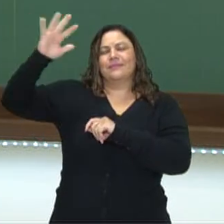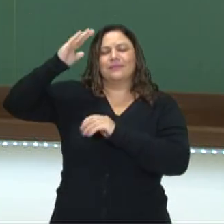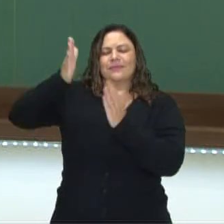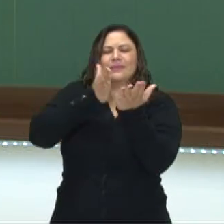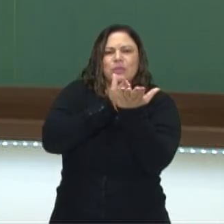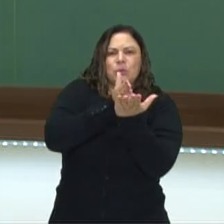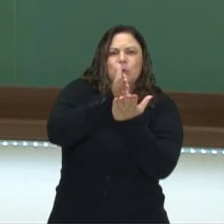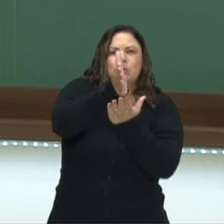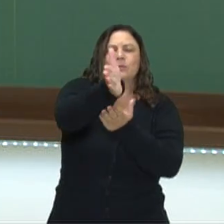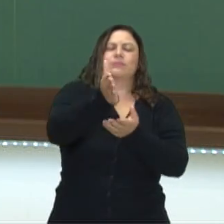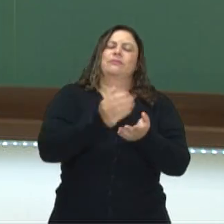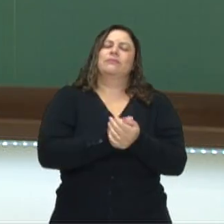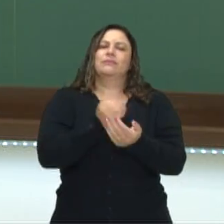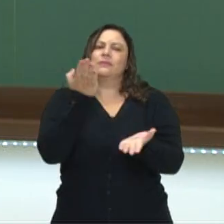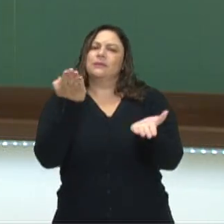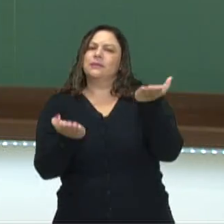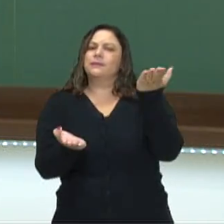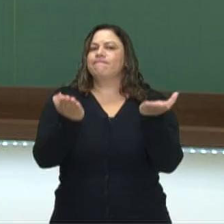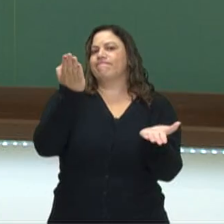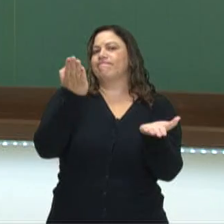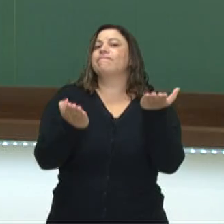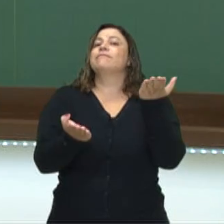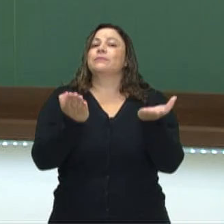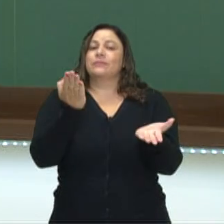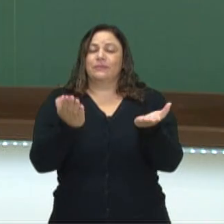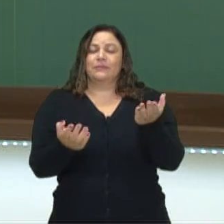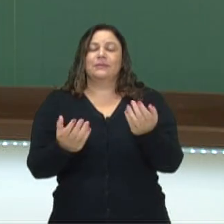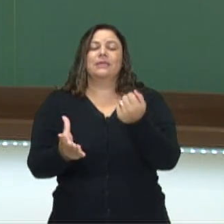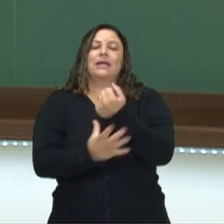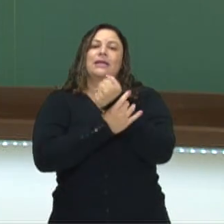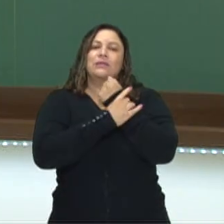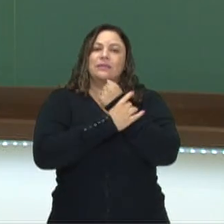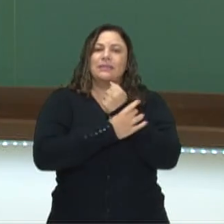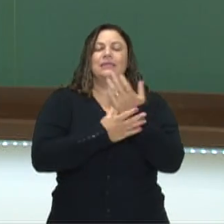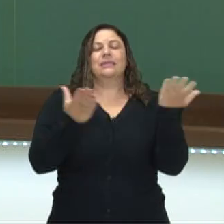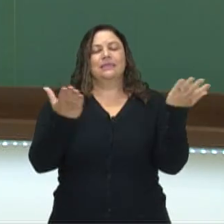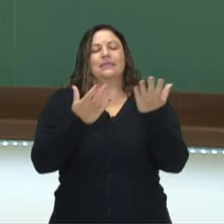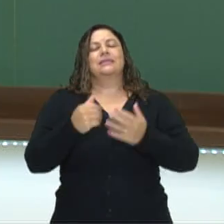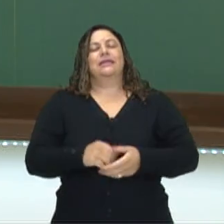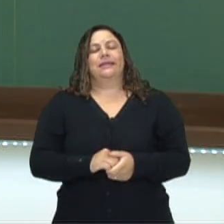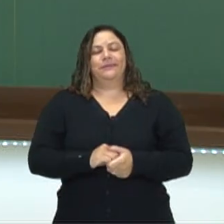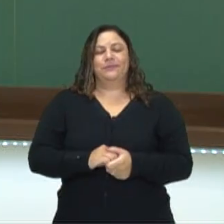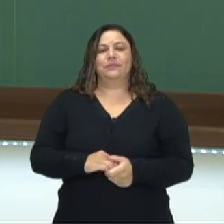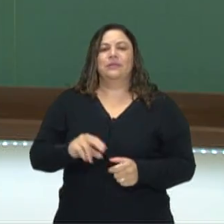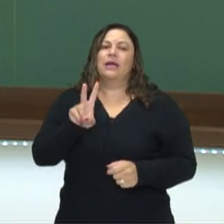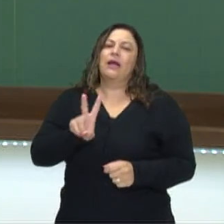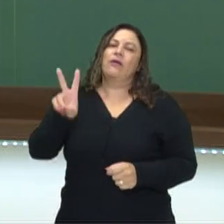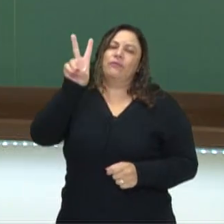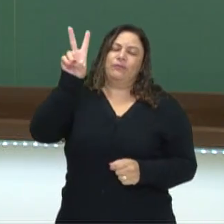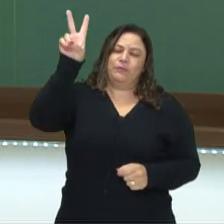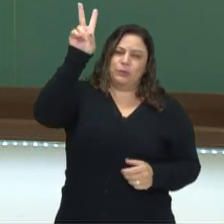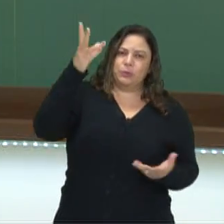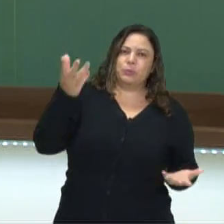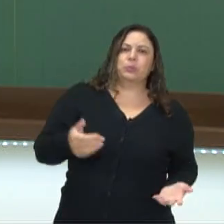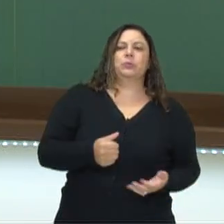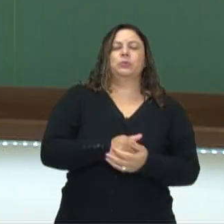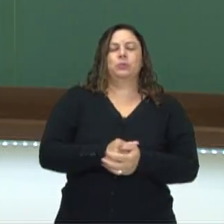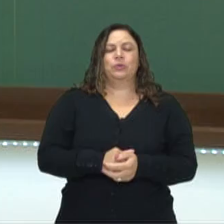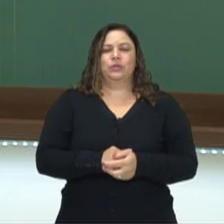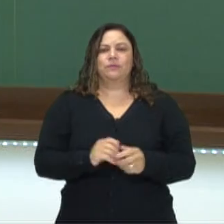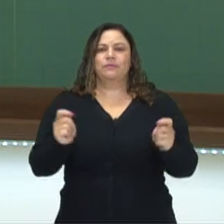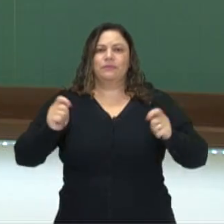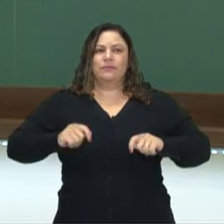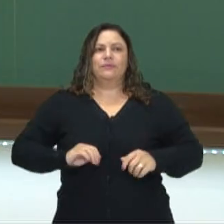de mediania é algo que vai nos assegurar justamente o exercício da virtude e a fuga